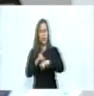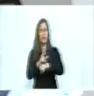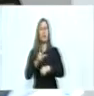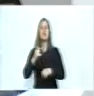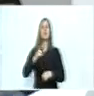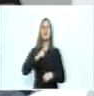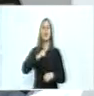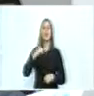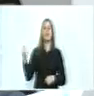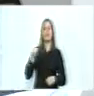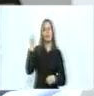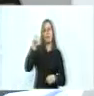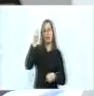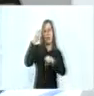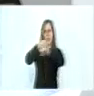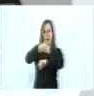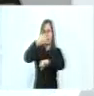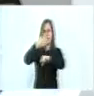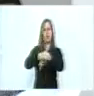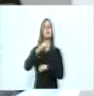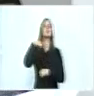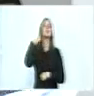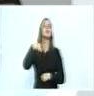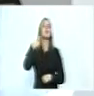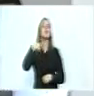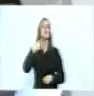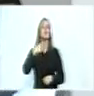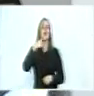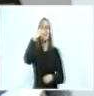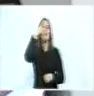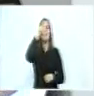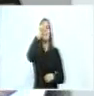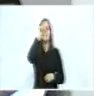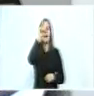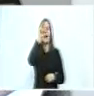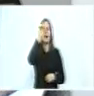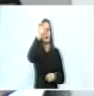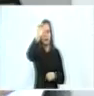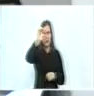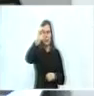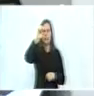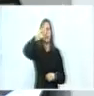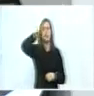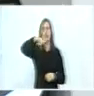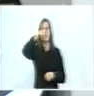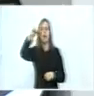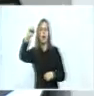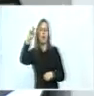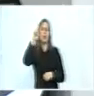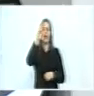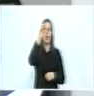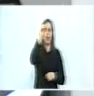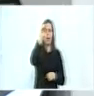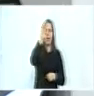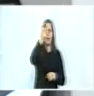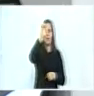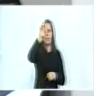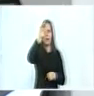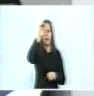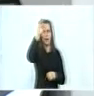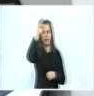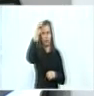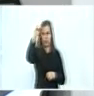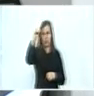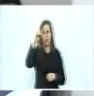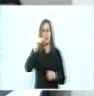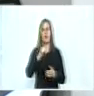participação e ação dos deputados Padre João e Roberto Andrade. Finalmente,